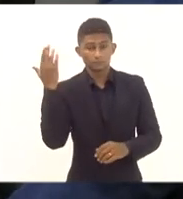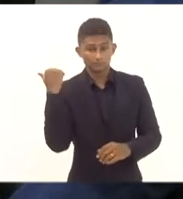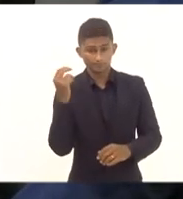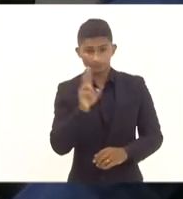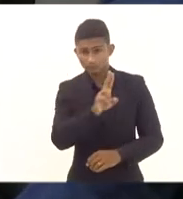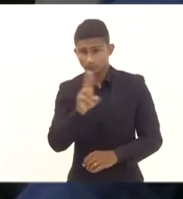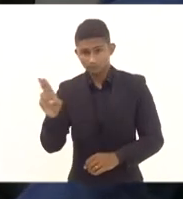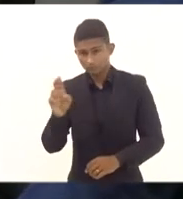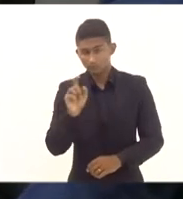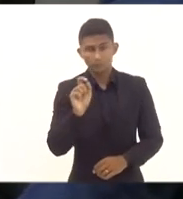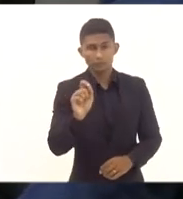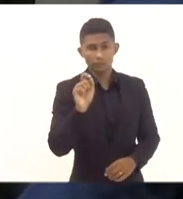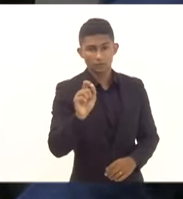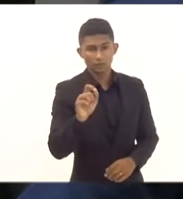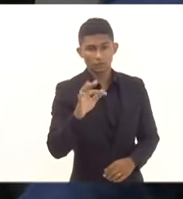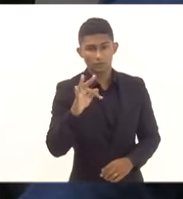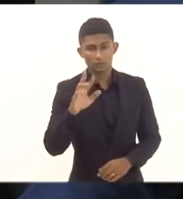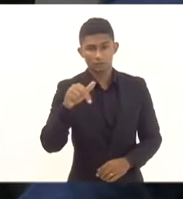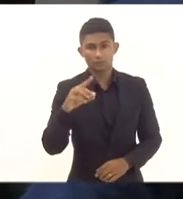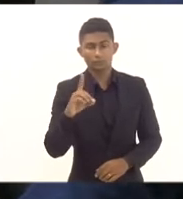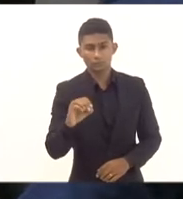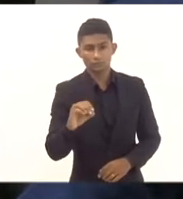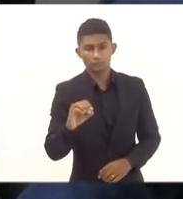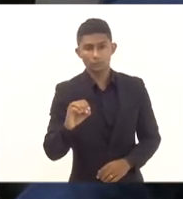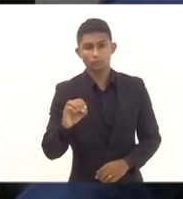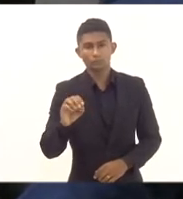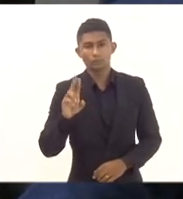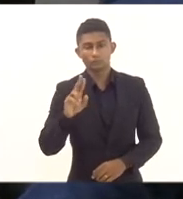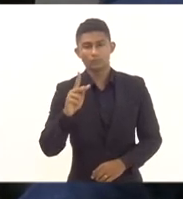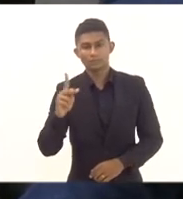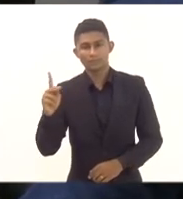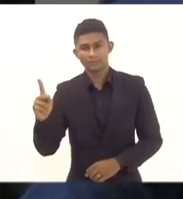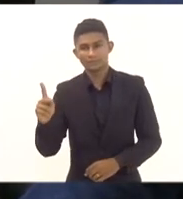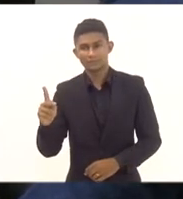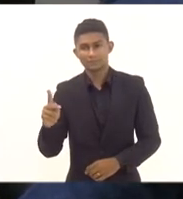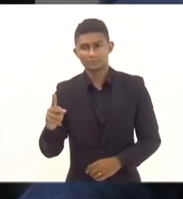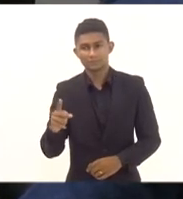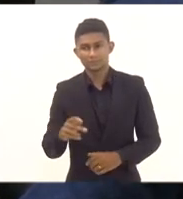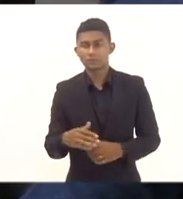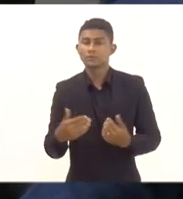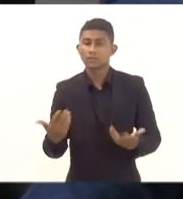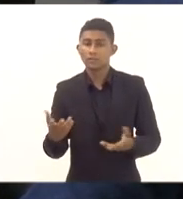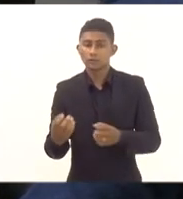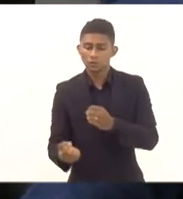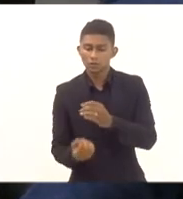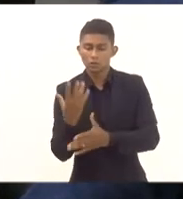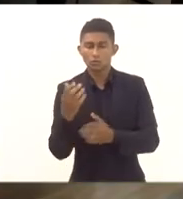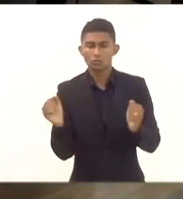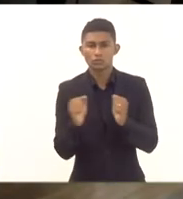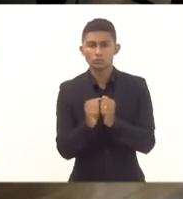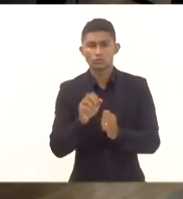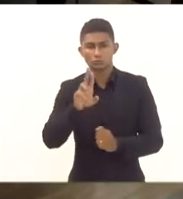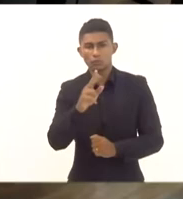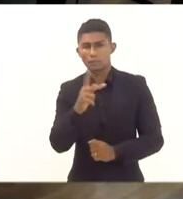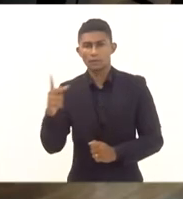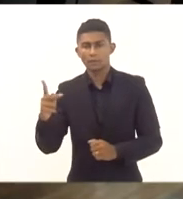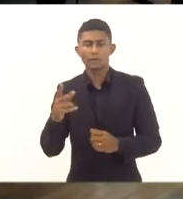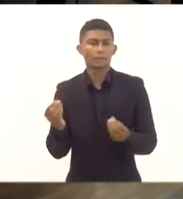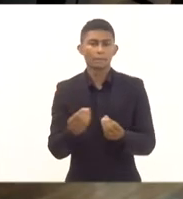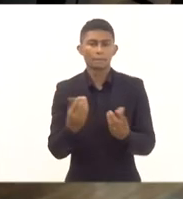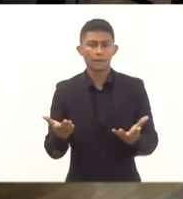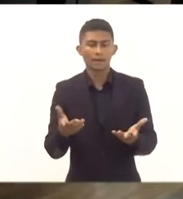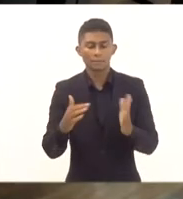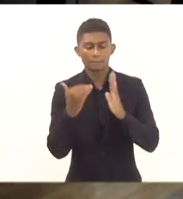desse fundo era o fundo o PP então ele foi criado na época das app justamente para ser um